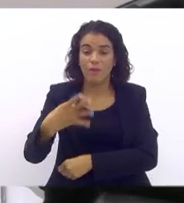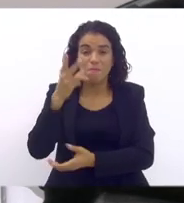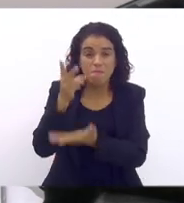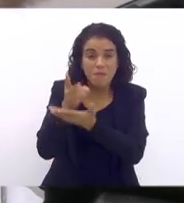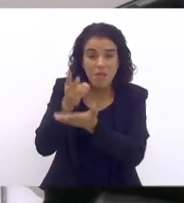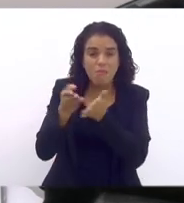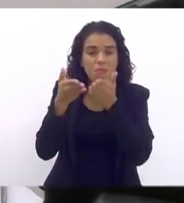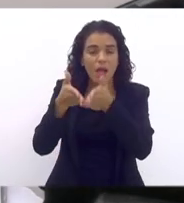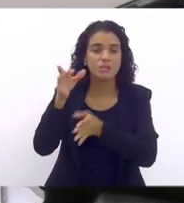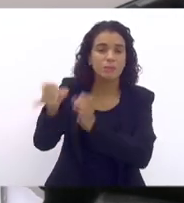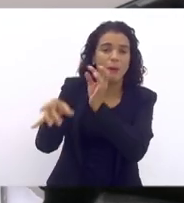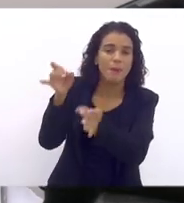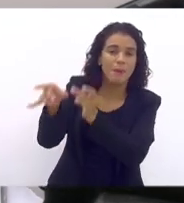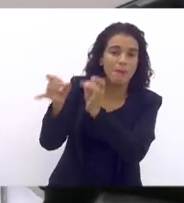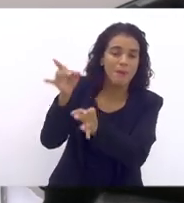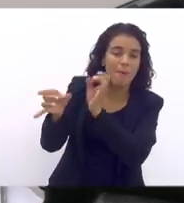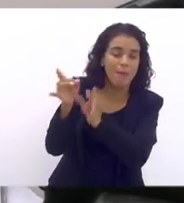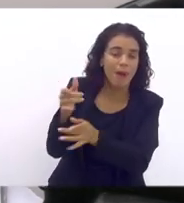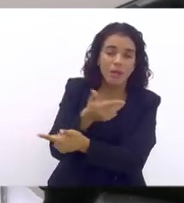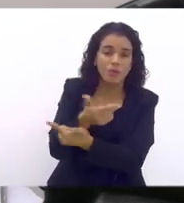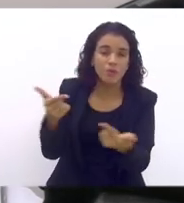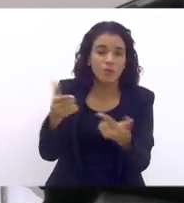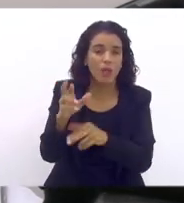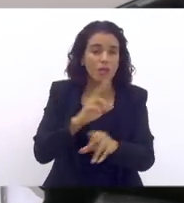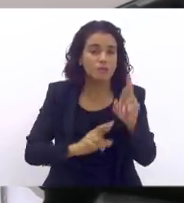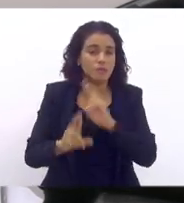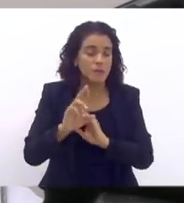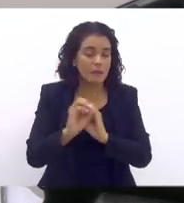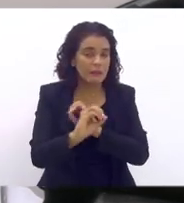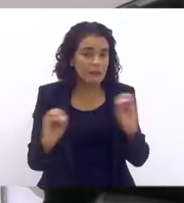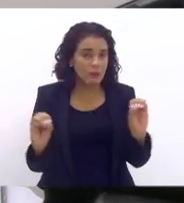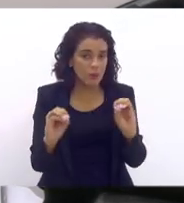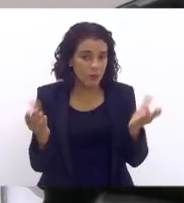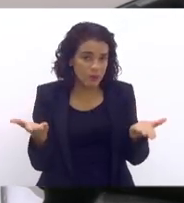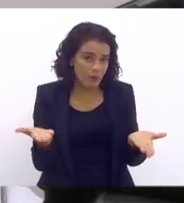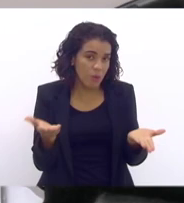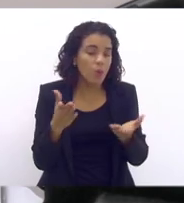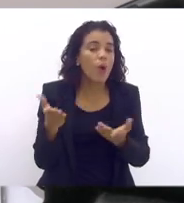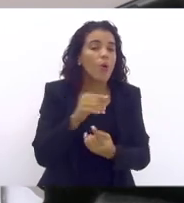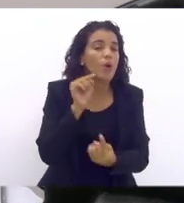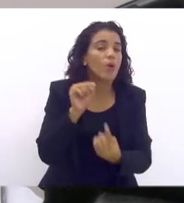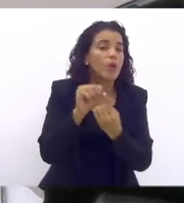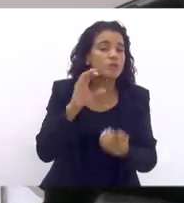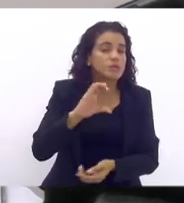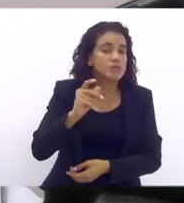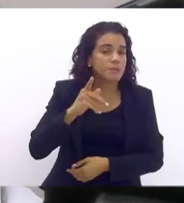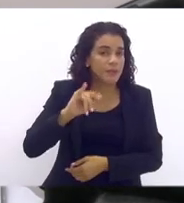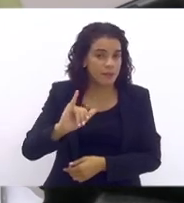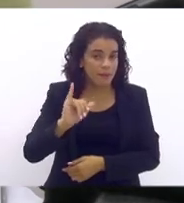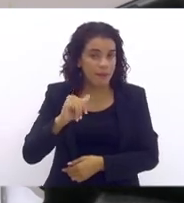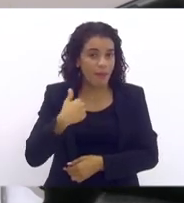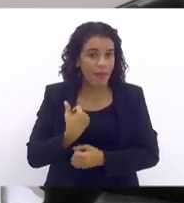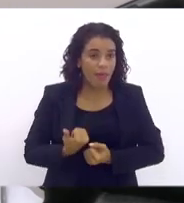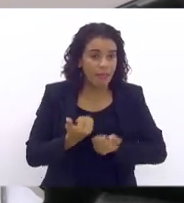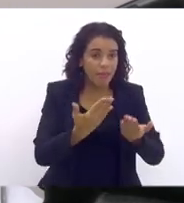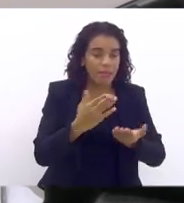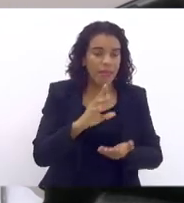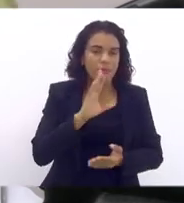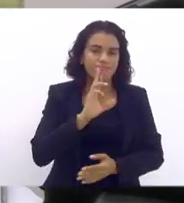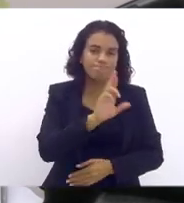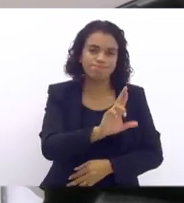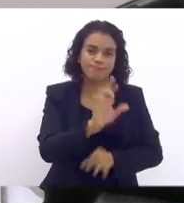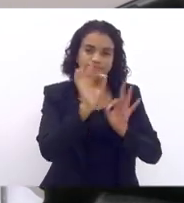Bahia de Guanabara e eu não tive resultado nenhum objetivamente Serafim Qual objetivo da nossa CPI é dar um resultado